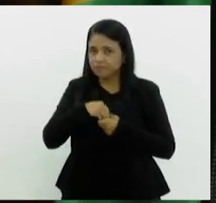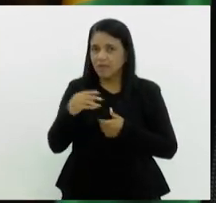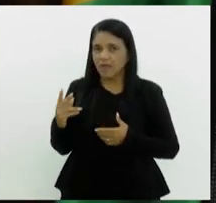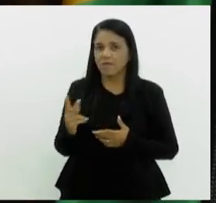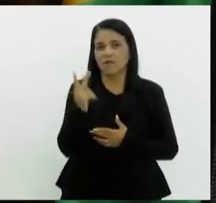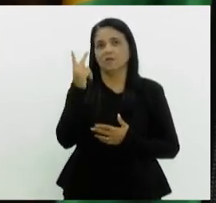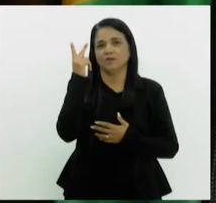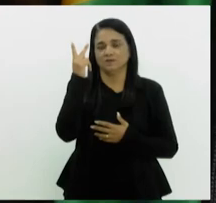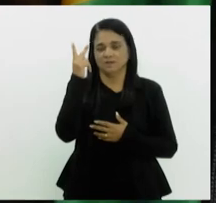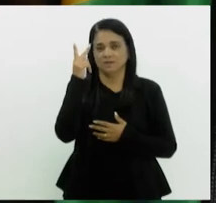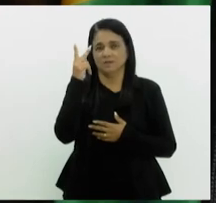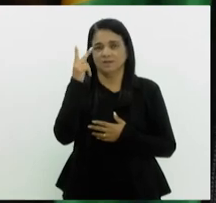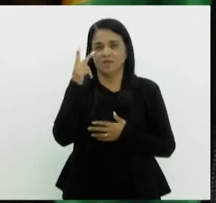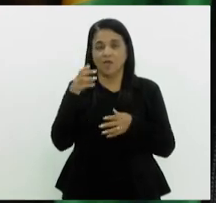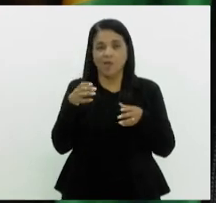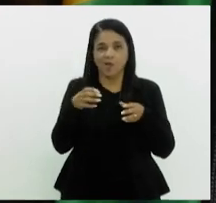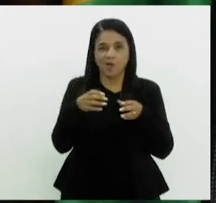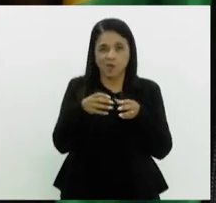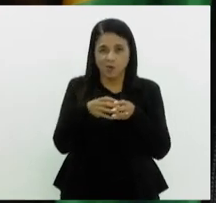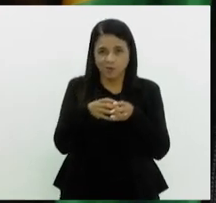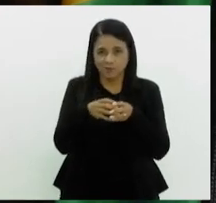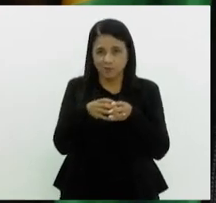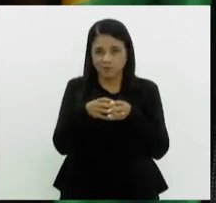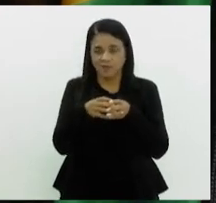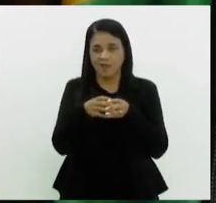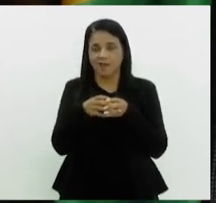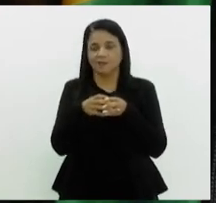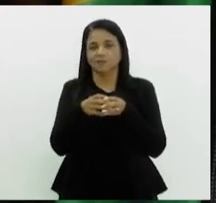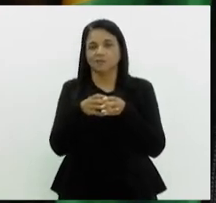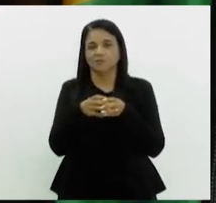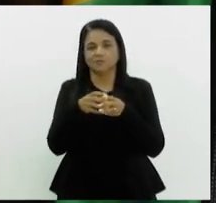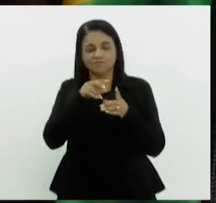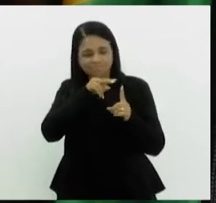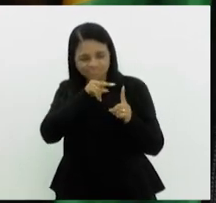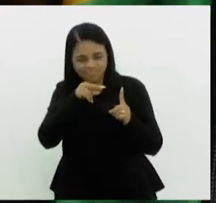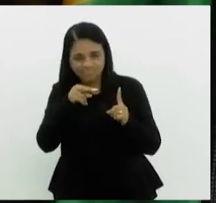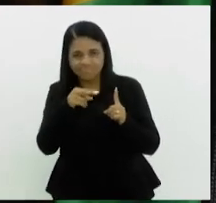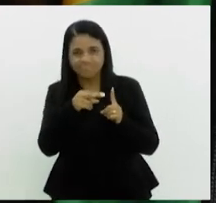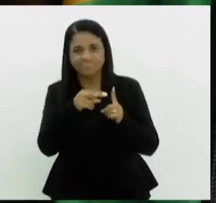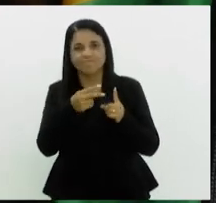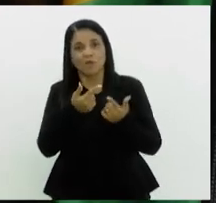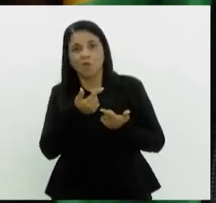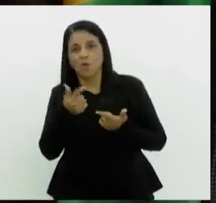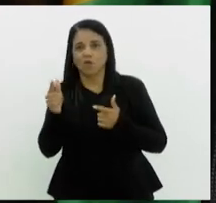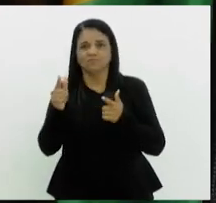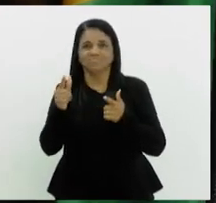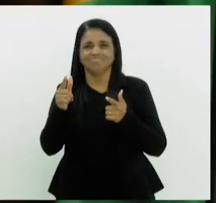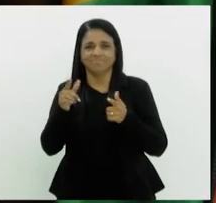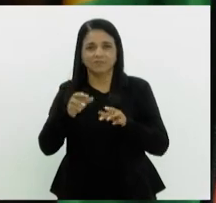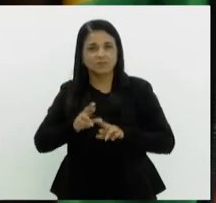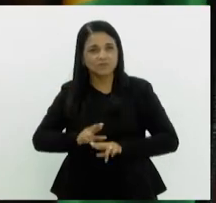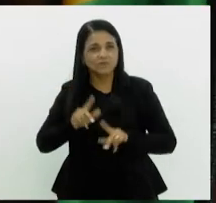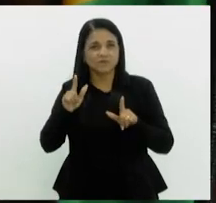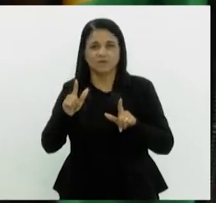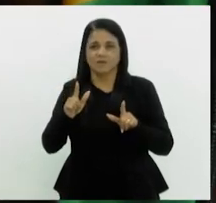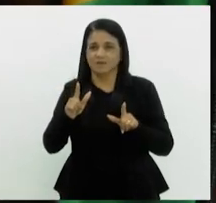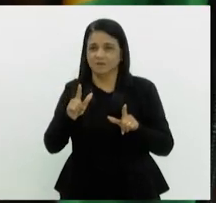a comunidade eurocentrada vê no outro o seu inferno, aquele que ele deve